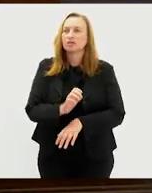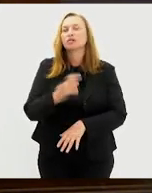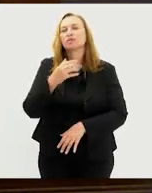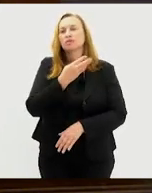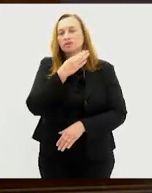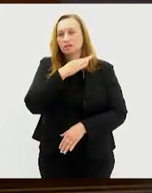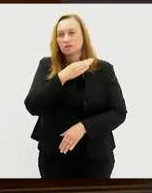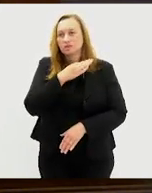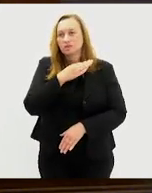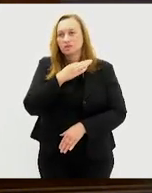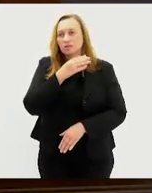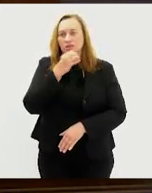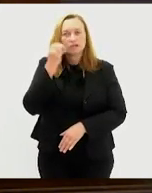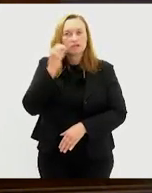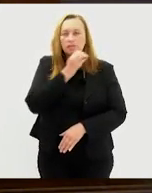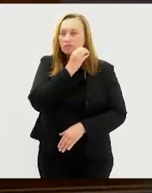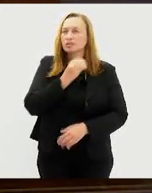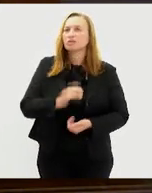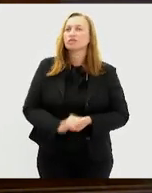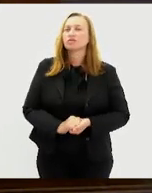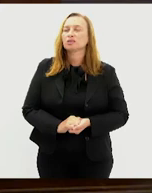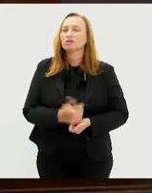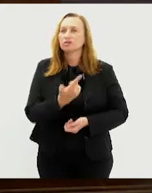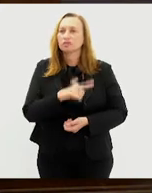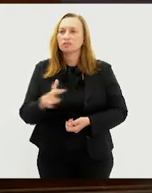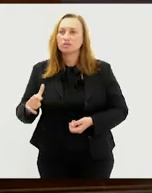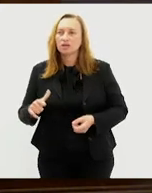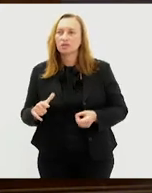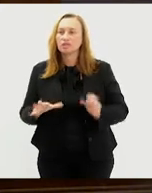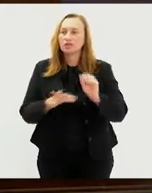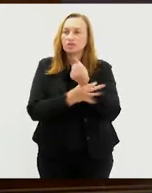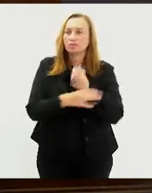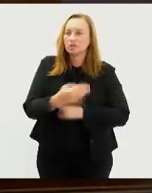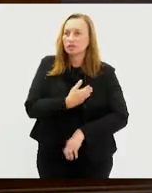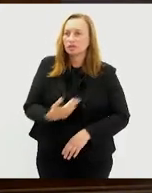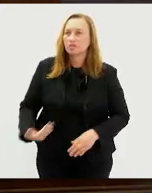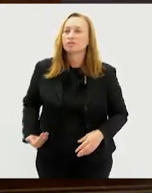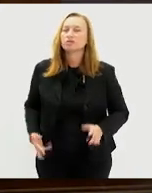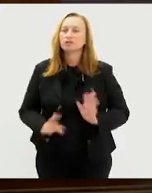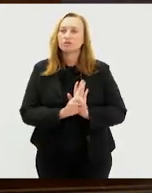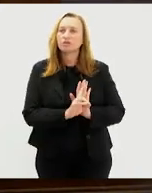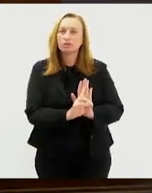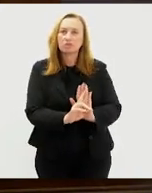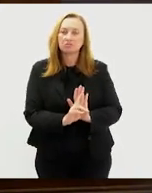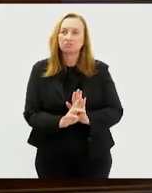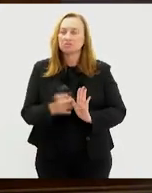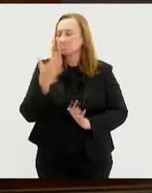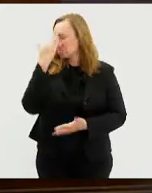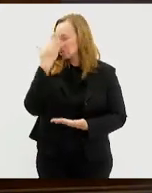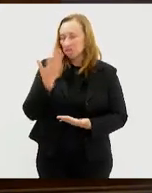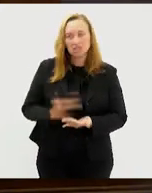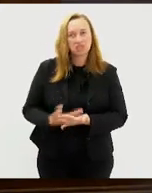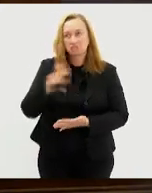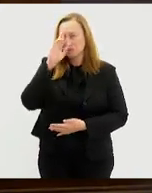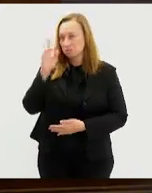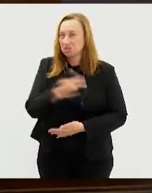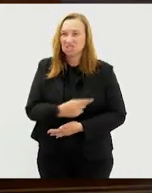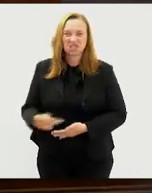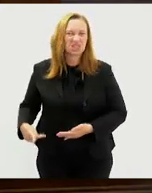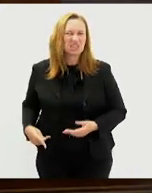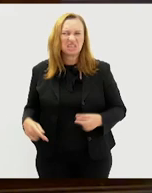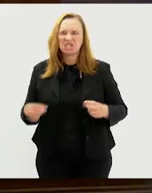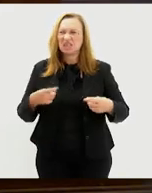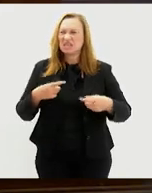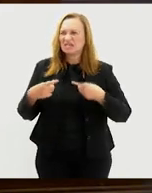insegurança pública de instabilidade pública é isso que representa eu não acredito senhor presidente nessa guerras